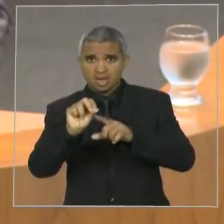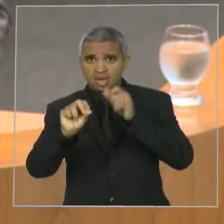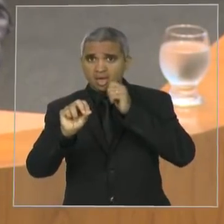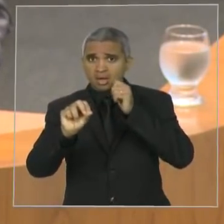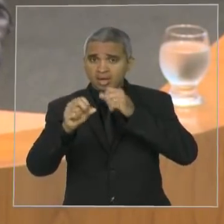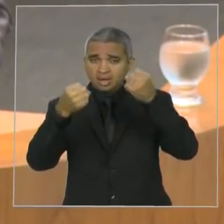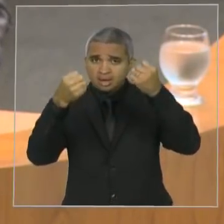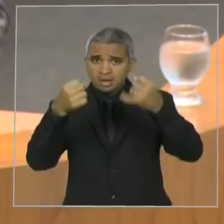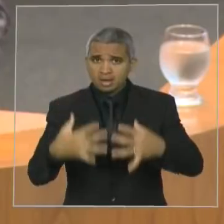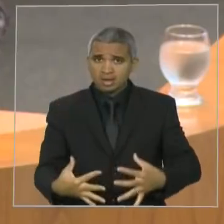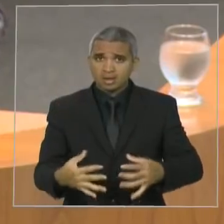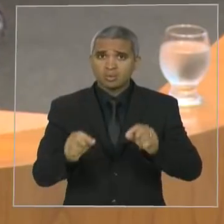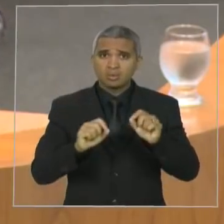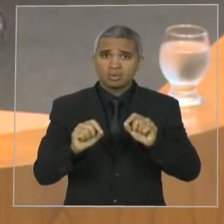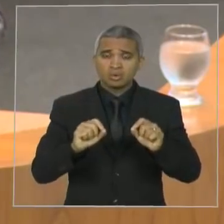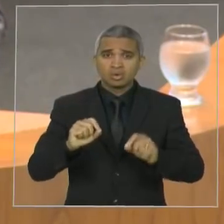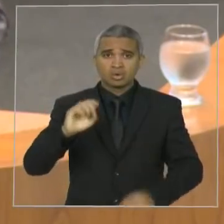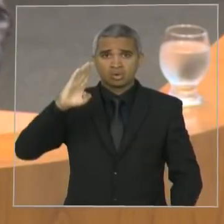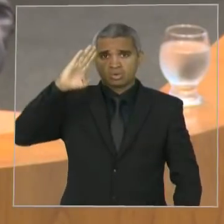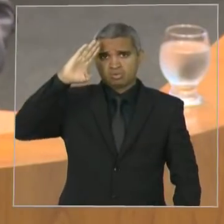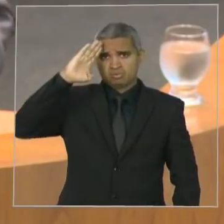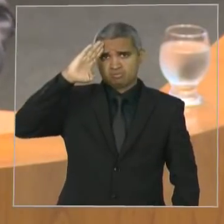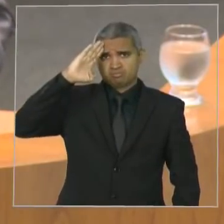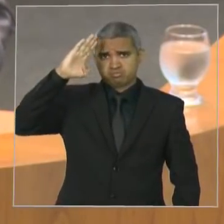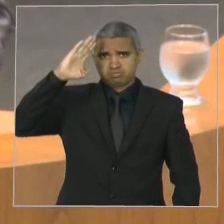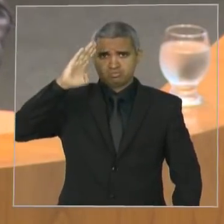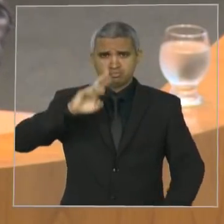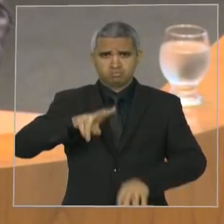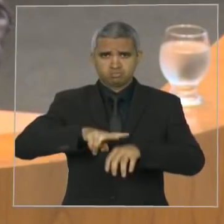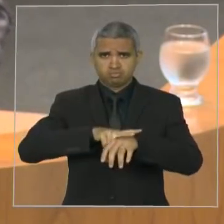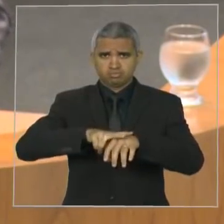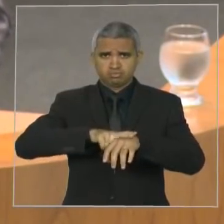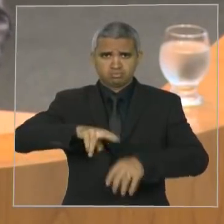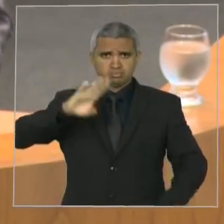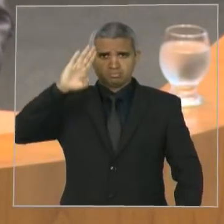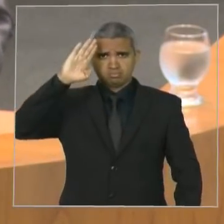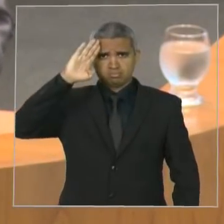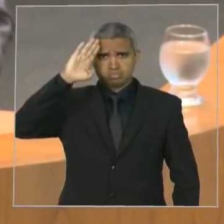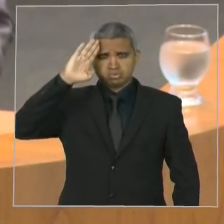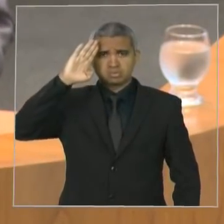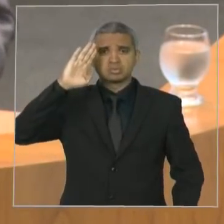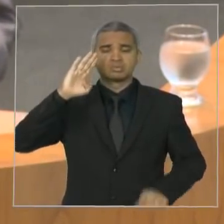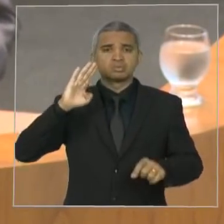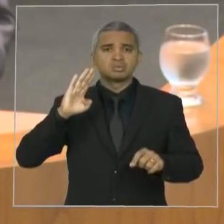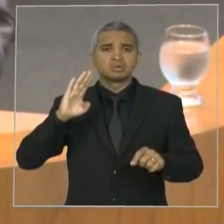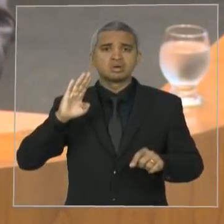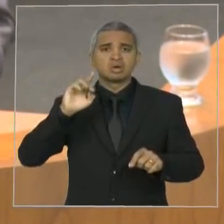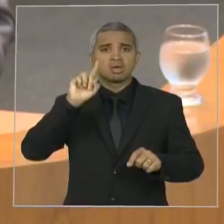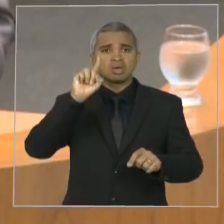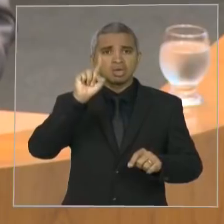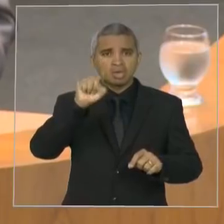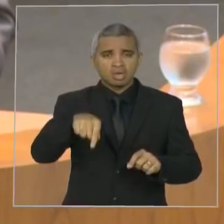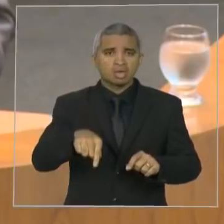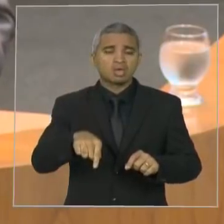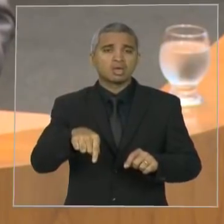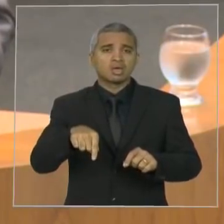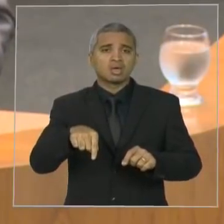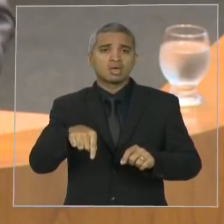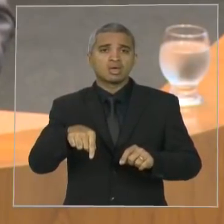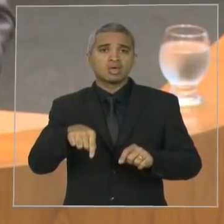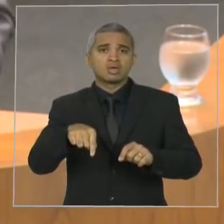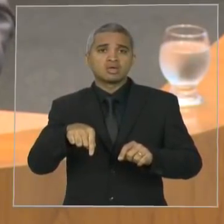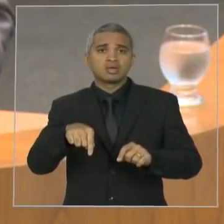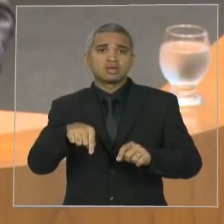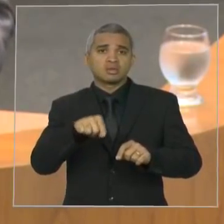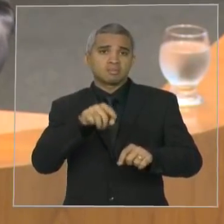do que outros estados, como já se especificou. A meu